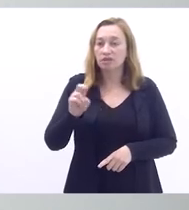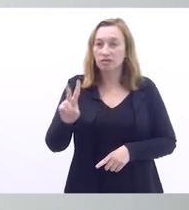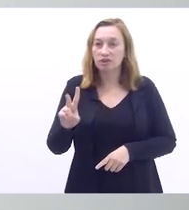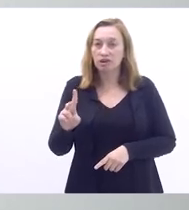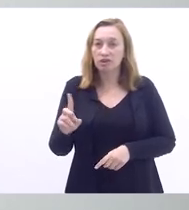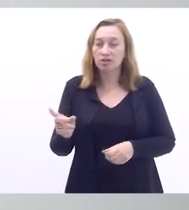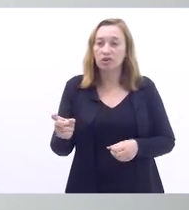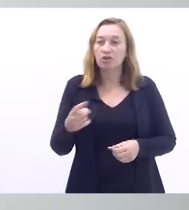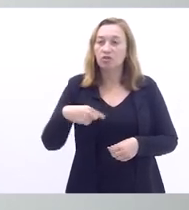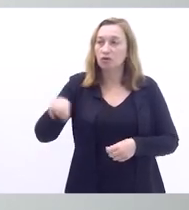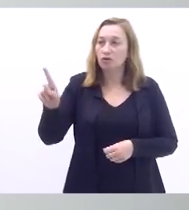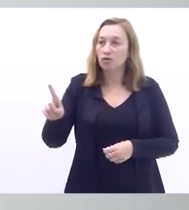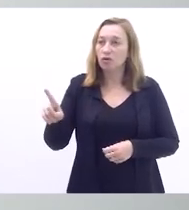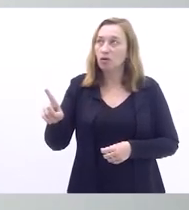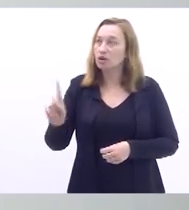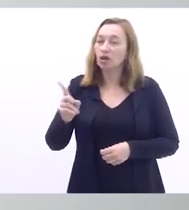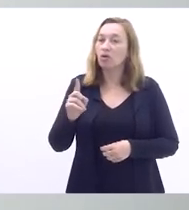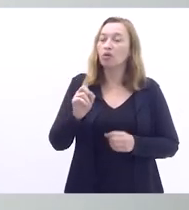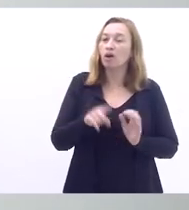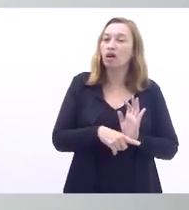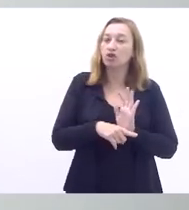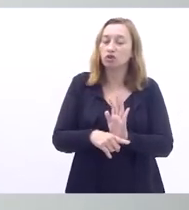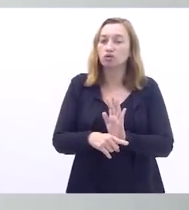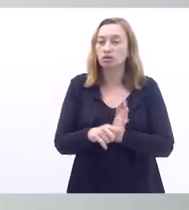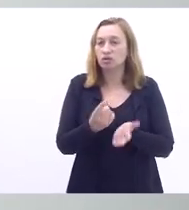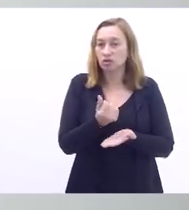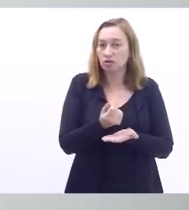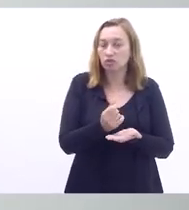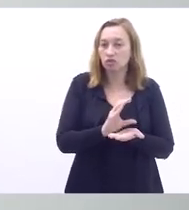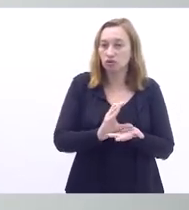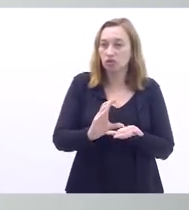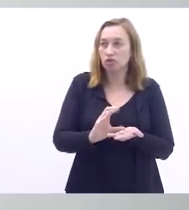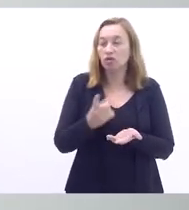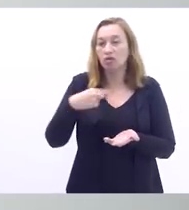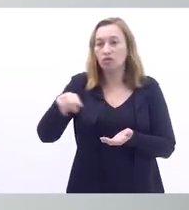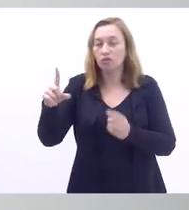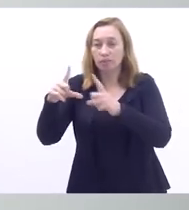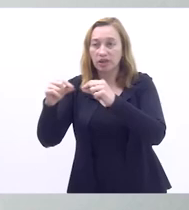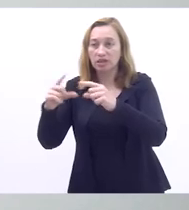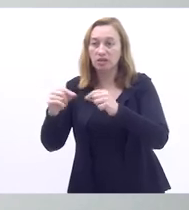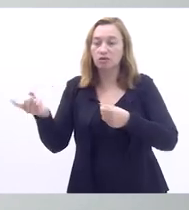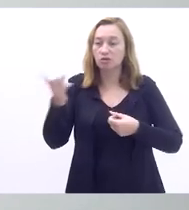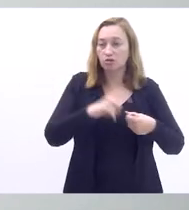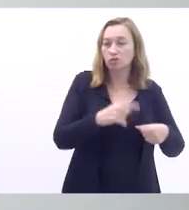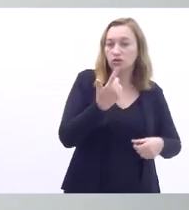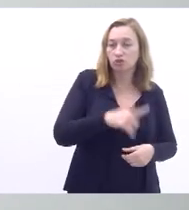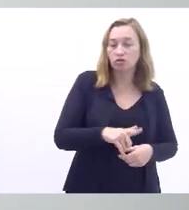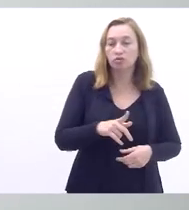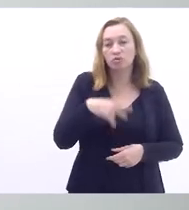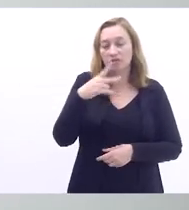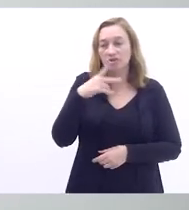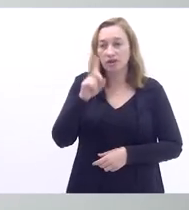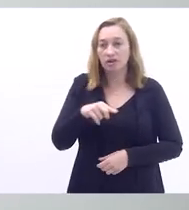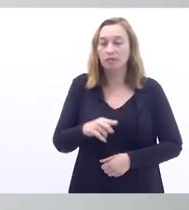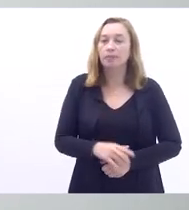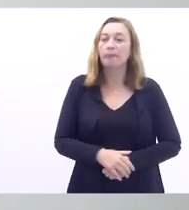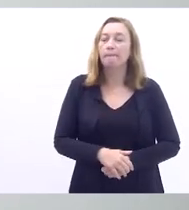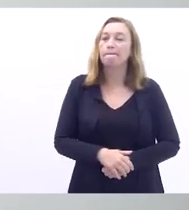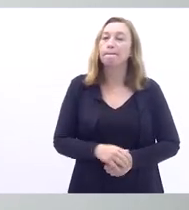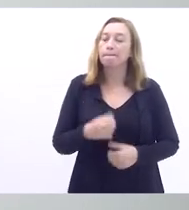novamente perceber não usa auxílio perdão Obrigado os auxílios Então minha fala é nesse sentido a gente precisa